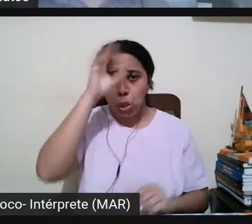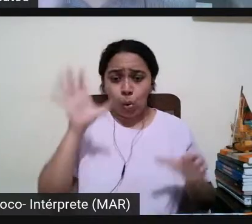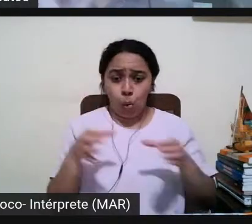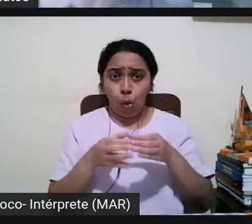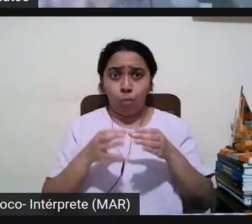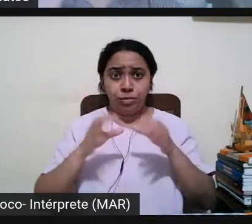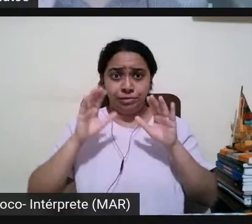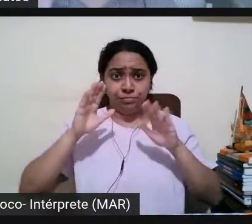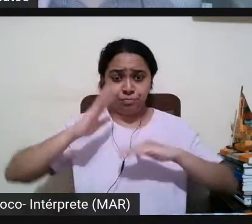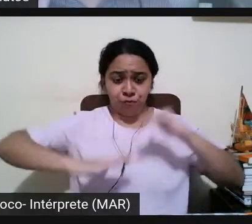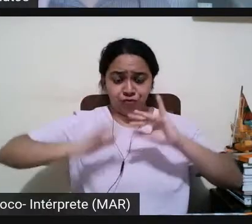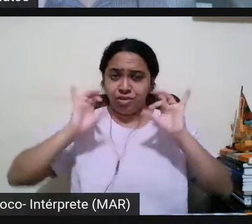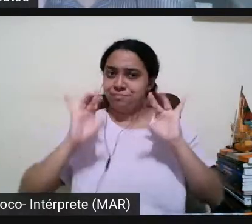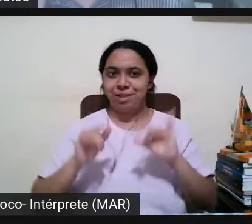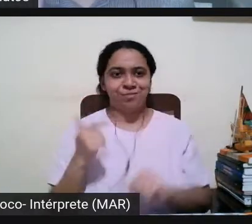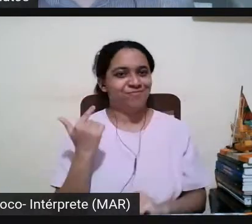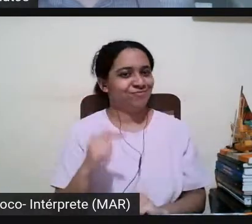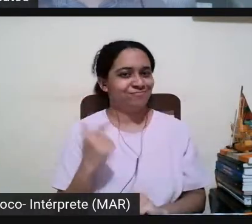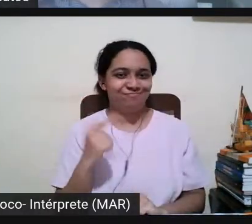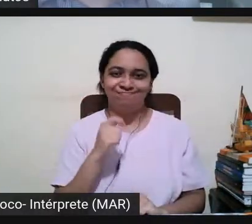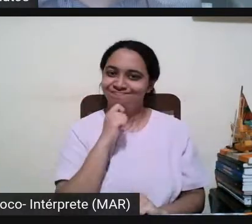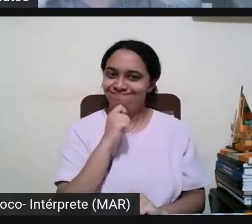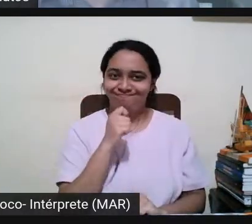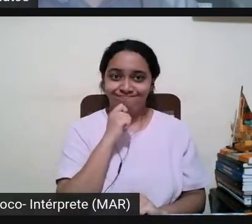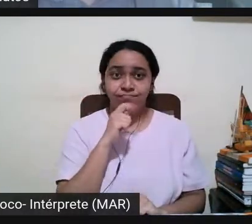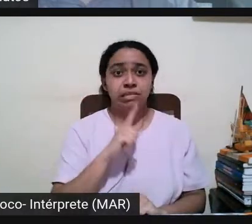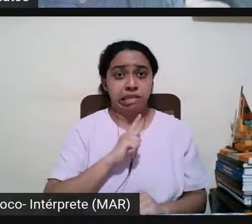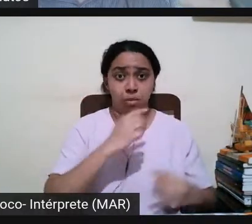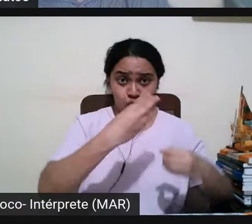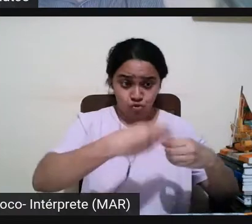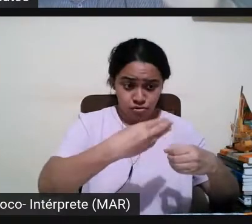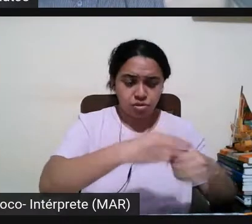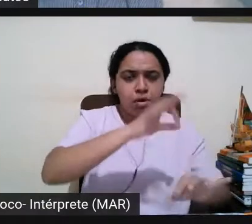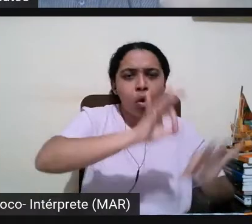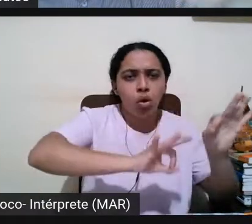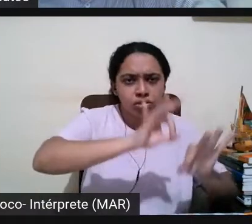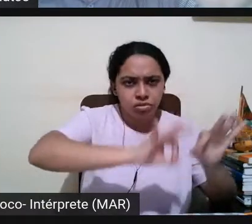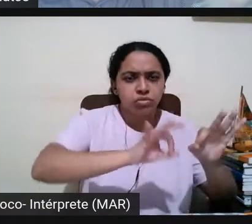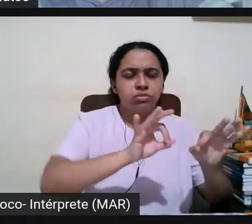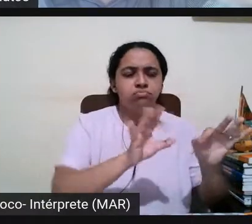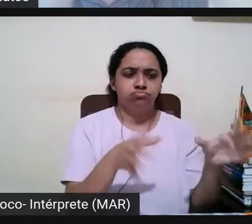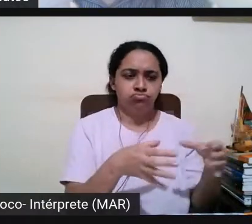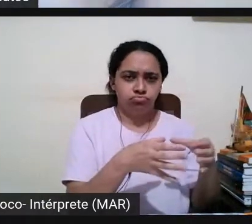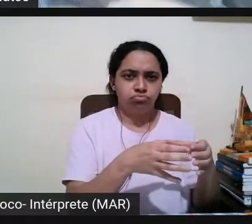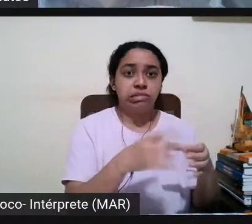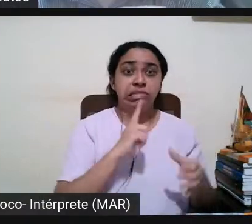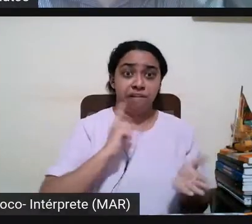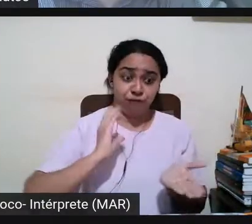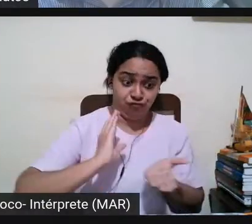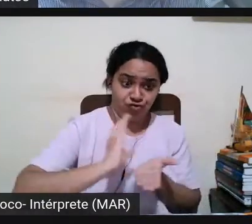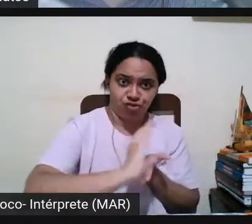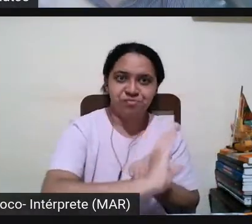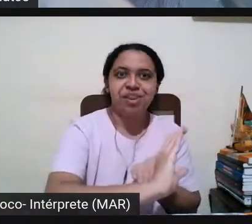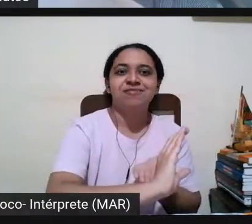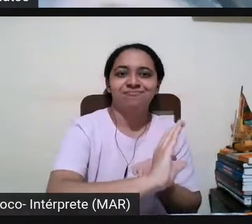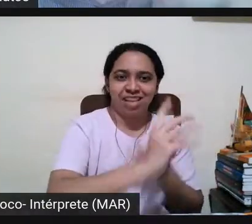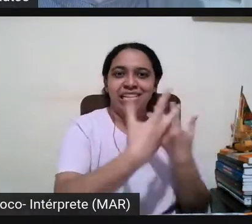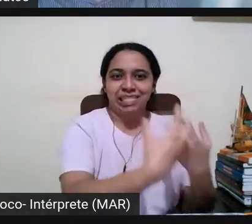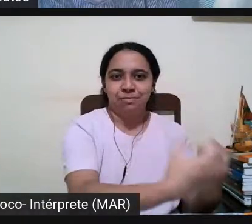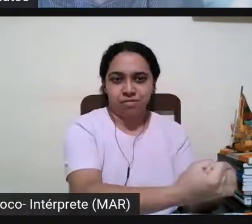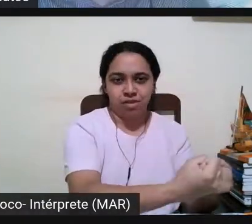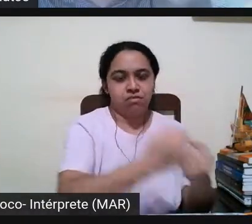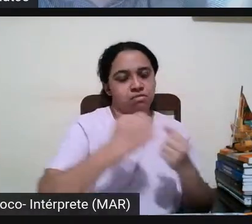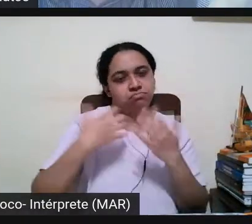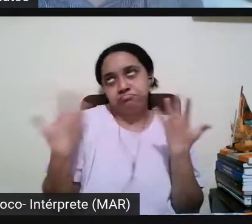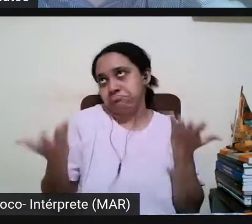tanto que eu tive o caso de um município que ele construiu a tema ele recebeu uma verba o valor tá de um determinado